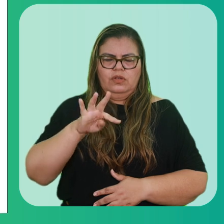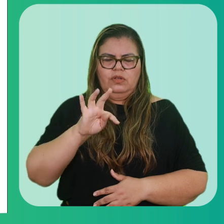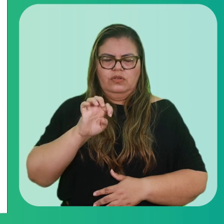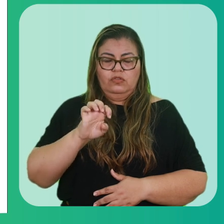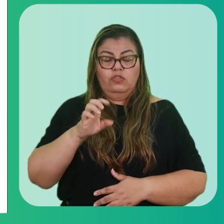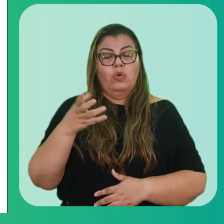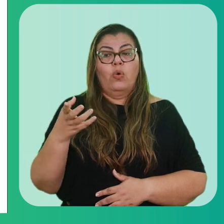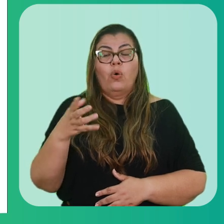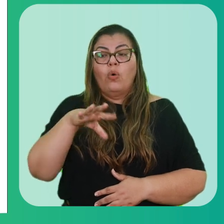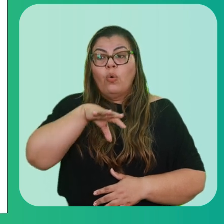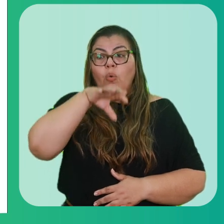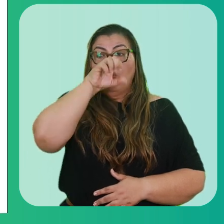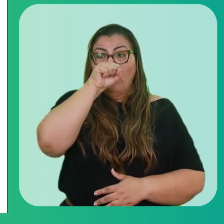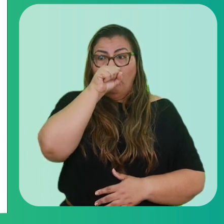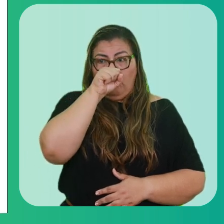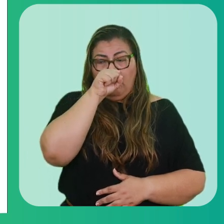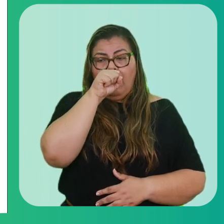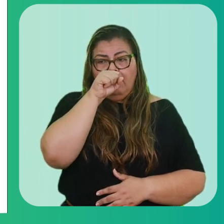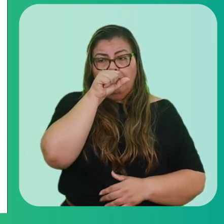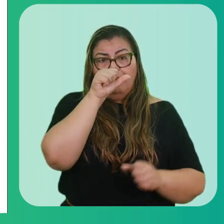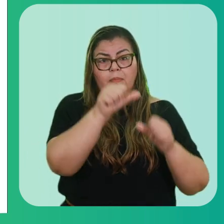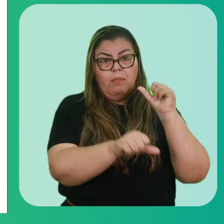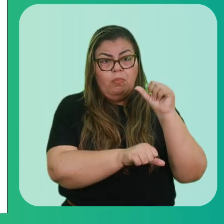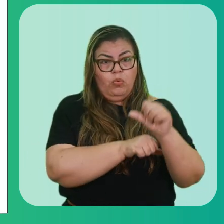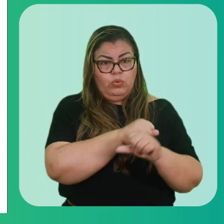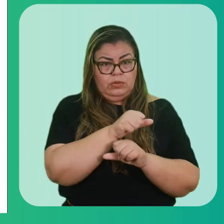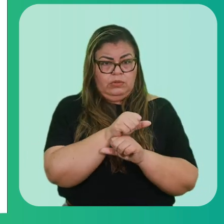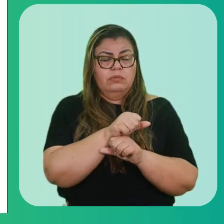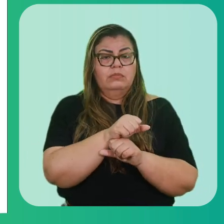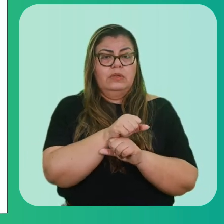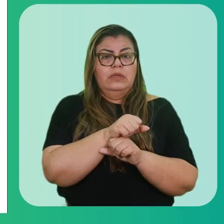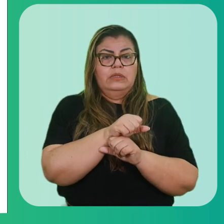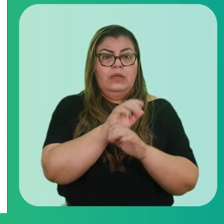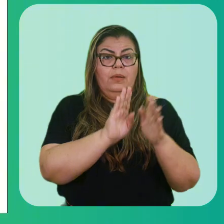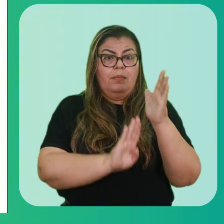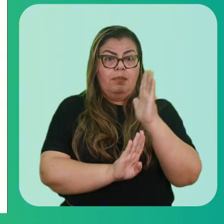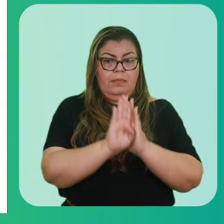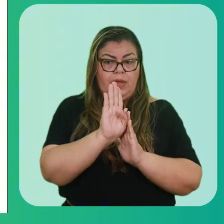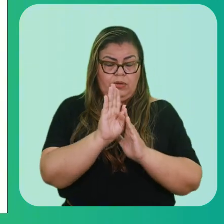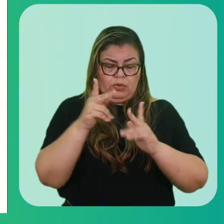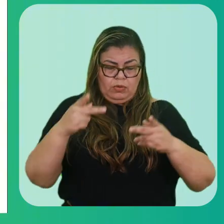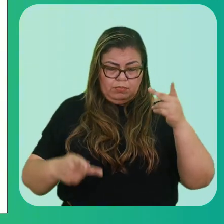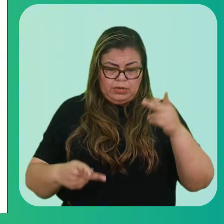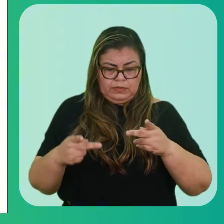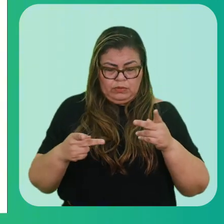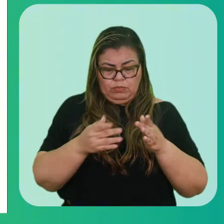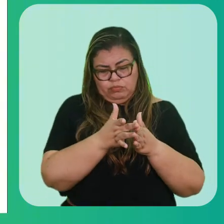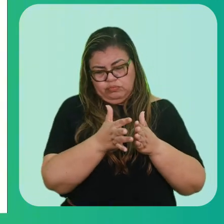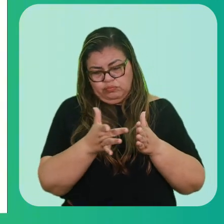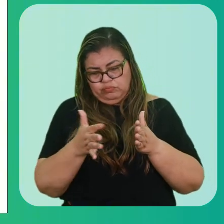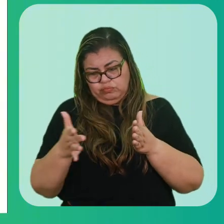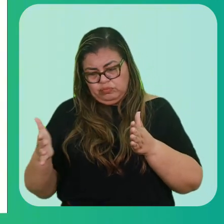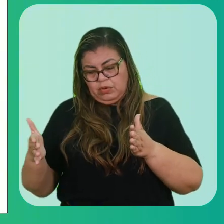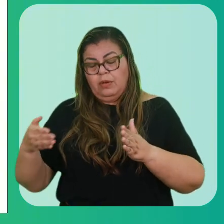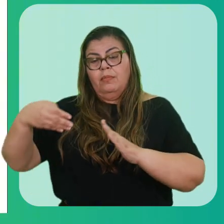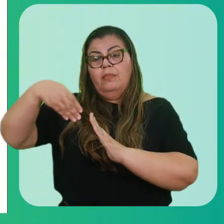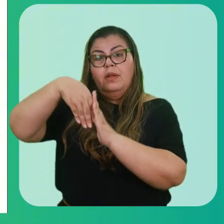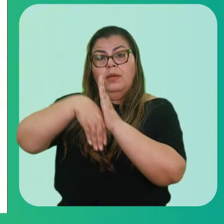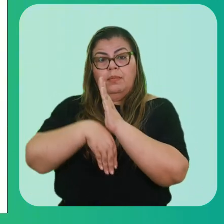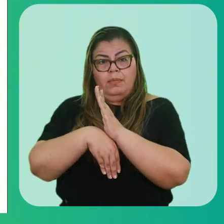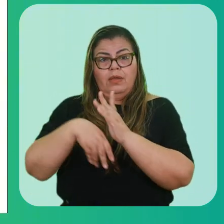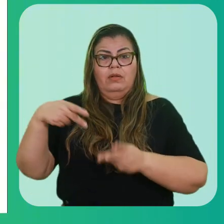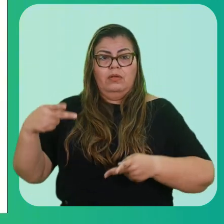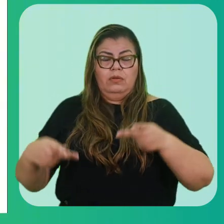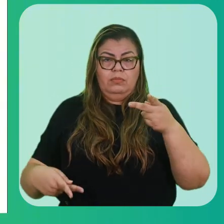menor pressão. Isso sempre acontece quando nós temos, por exemplo, um sistema gasoso que está em pressão mais elevada, mas do lado